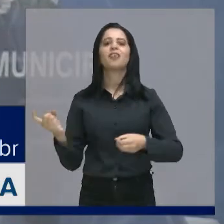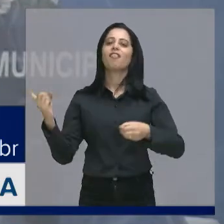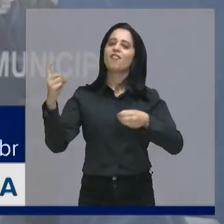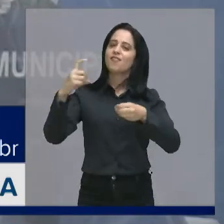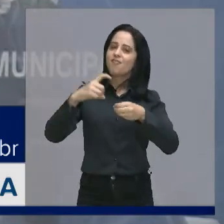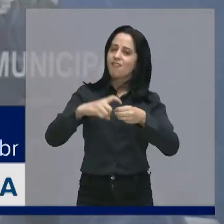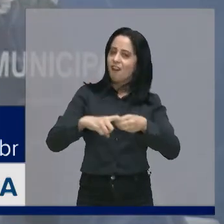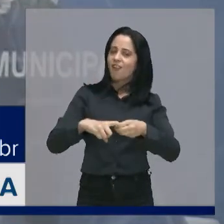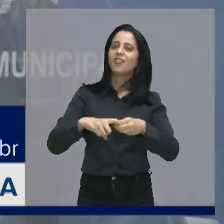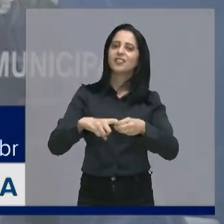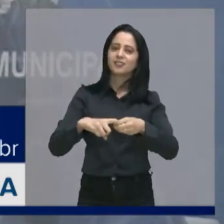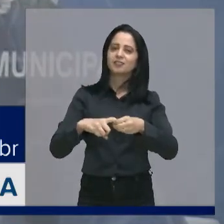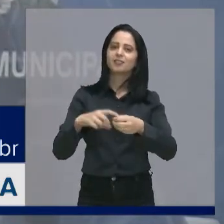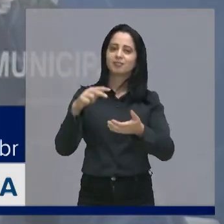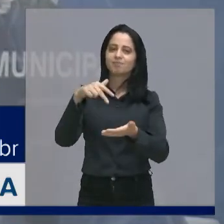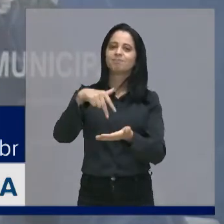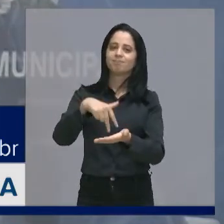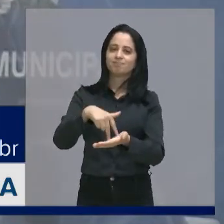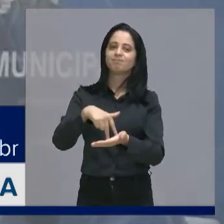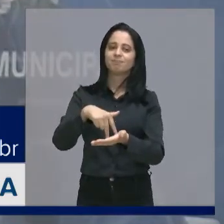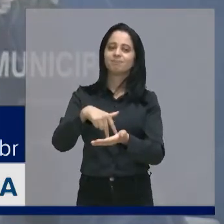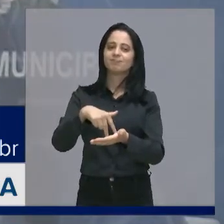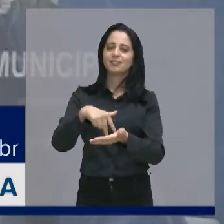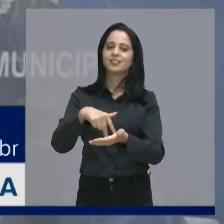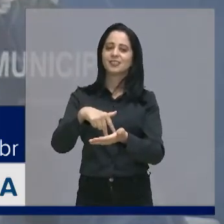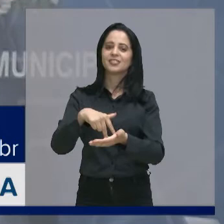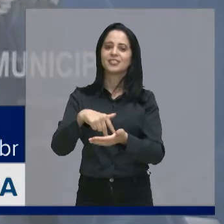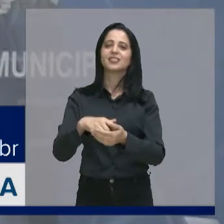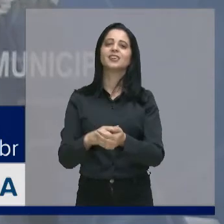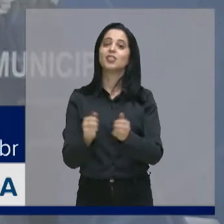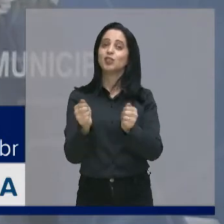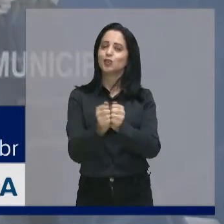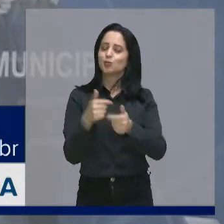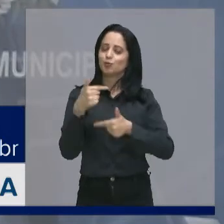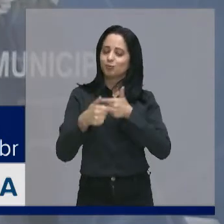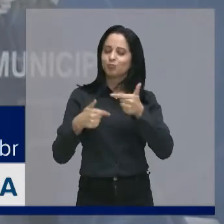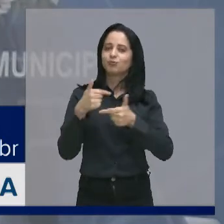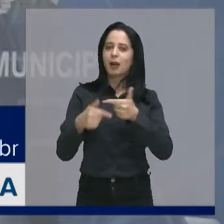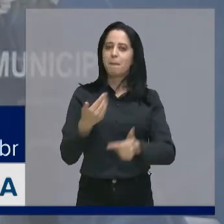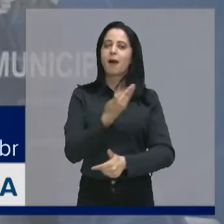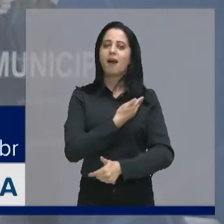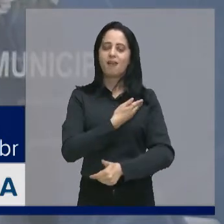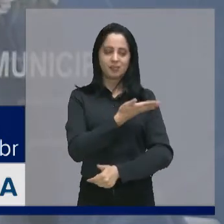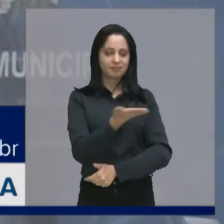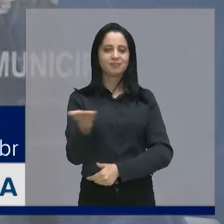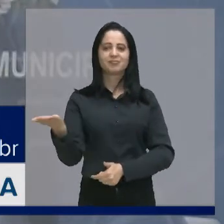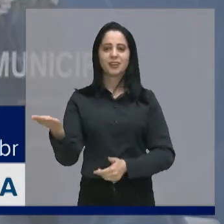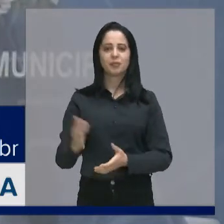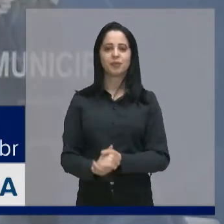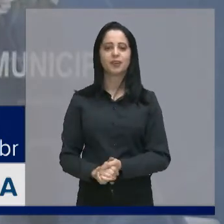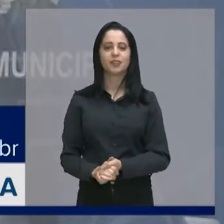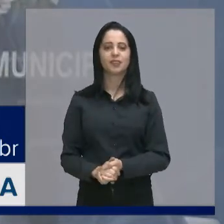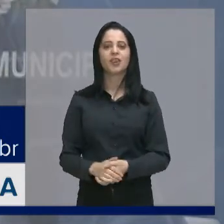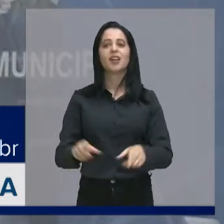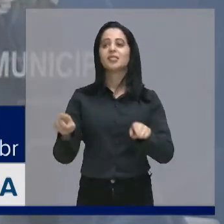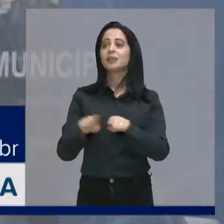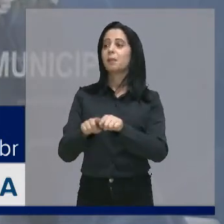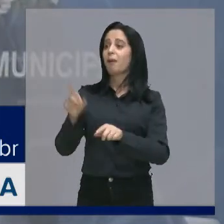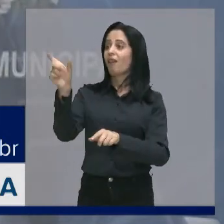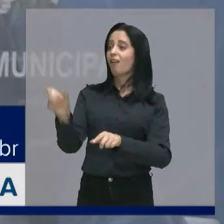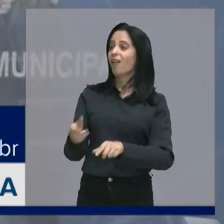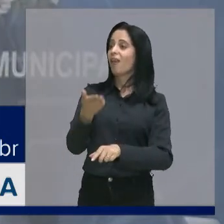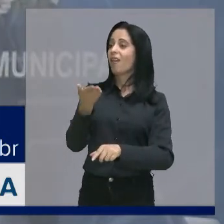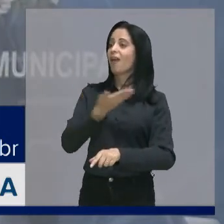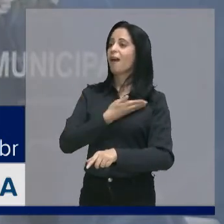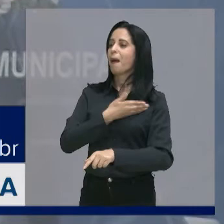aqui, né, ao convívio dos colegas depois desse recesso. Saudar o meu amigo Fabrício